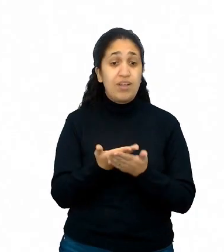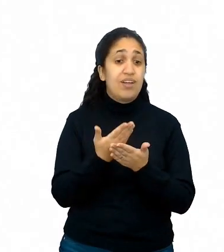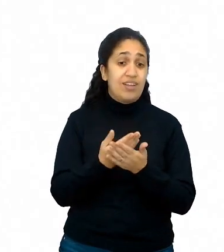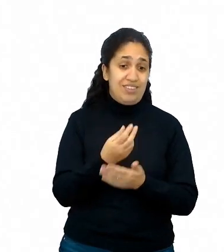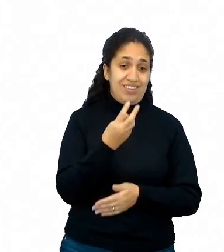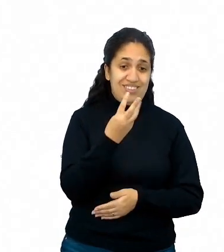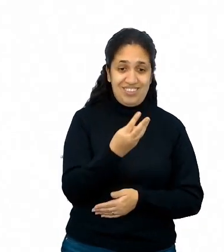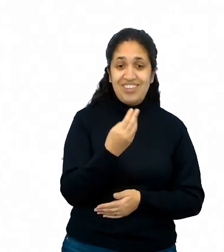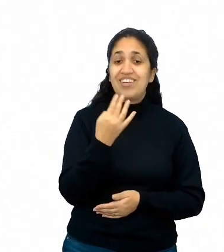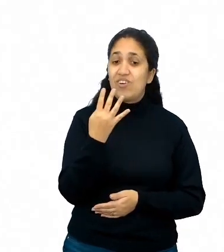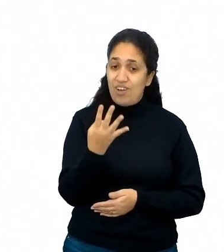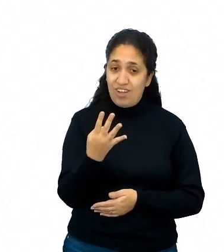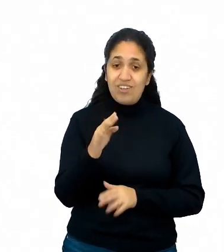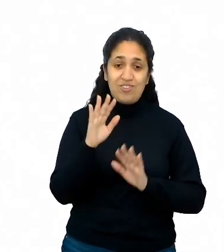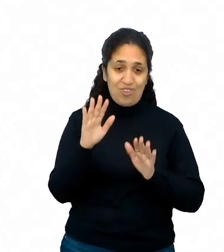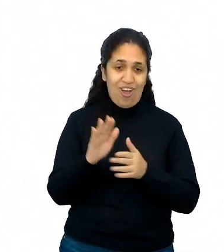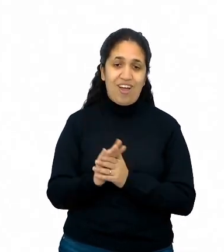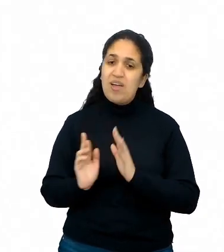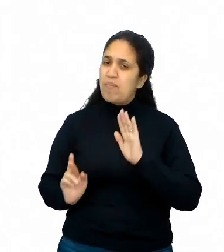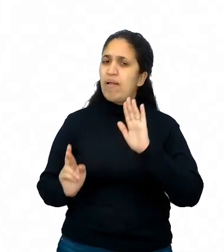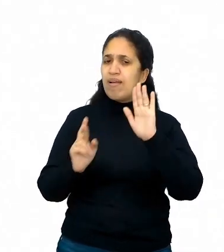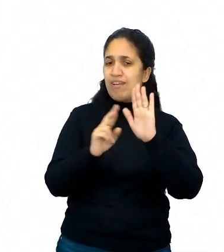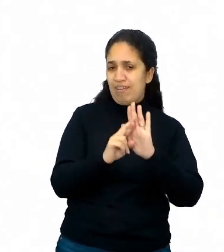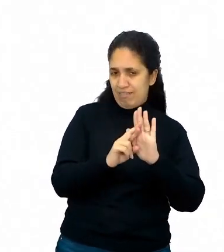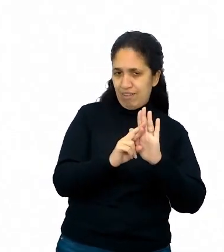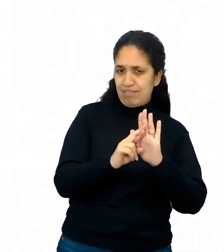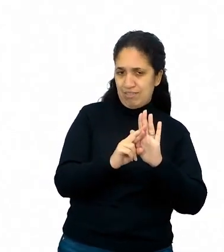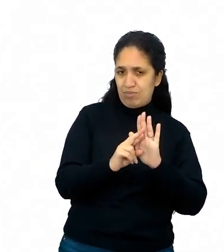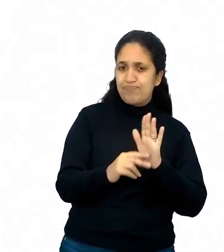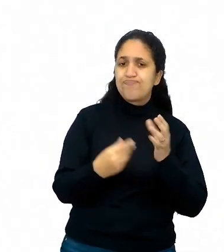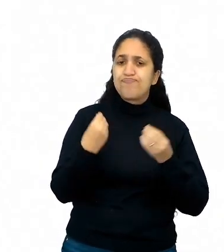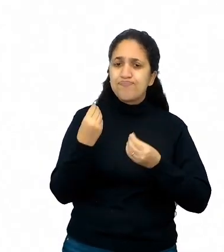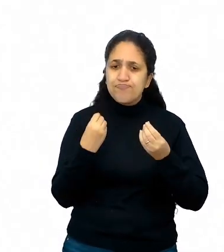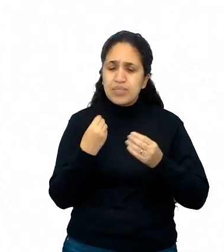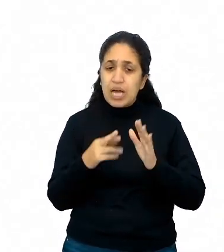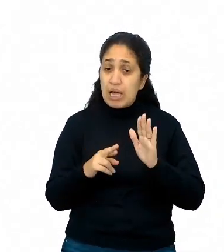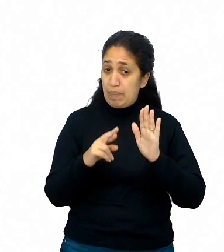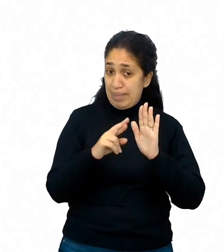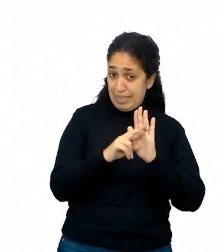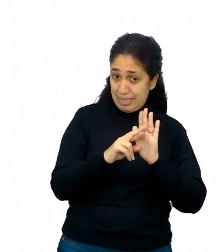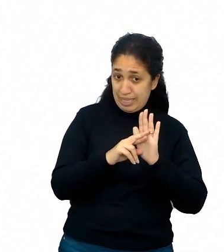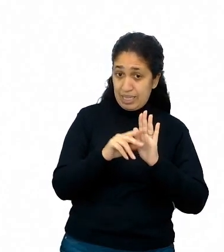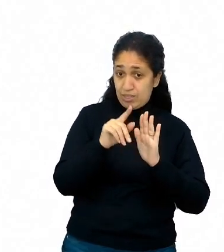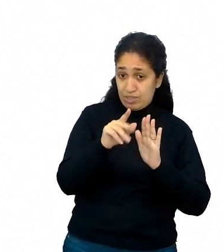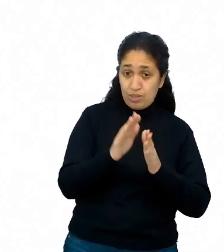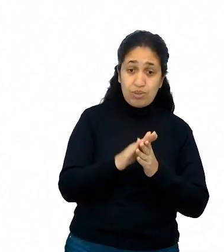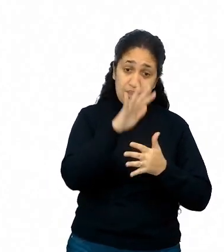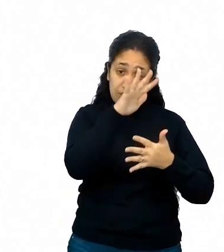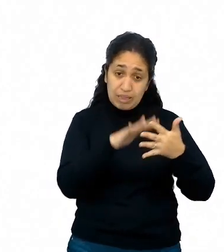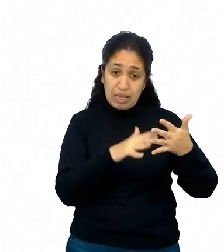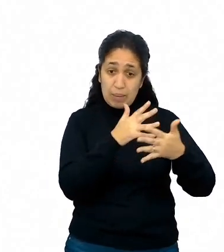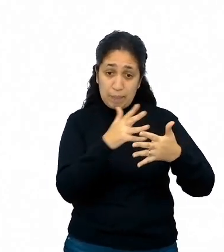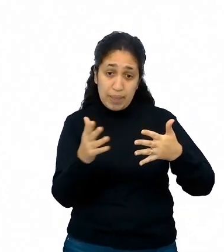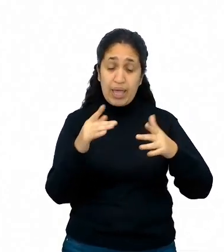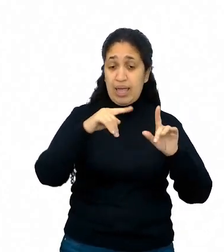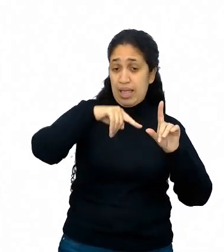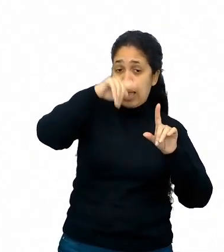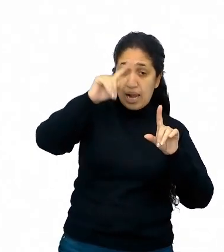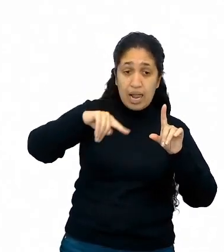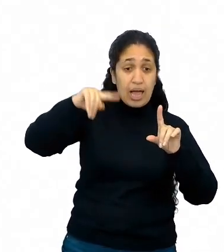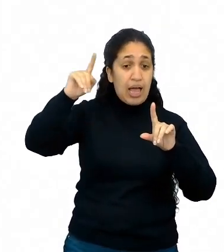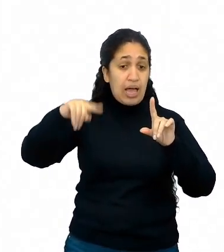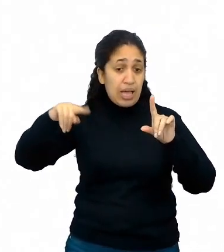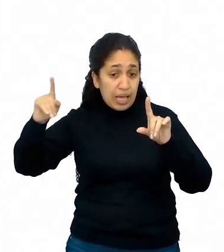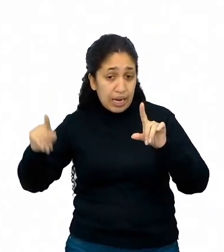aí sim a gente vem para as representações. Aí a representação, aí já entra tabela, já entra gráfico,